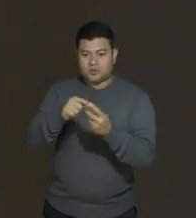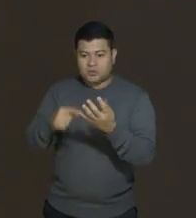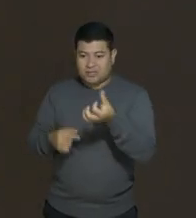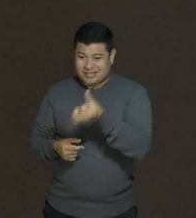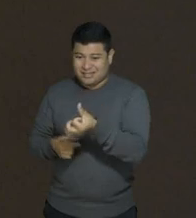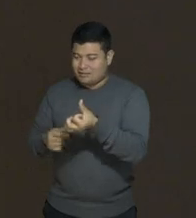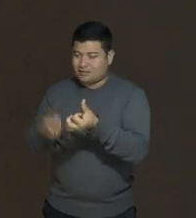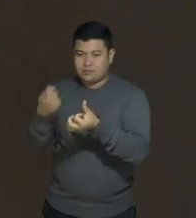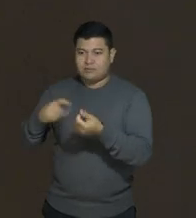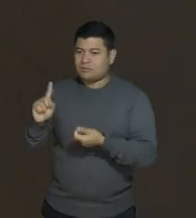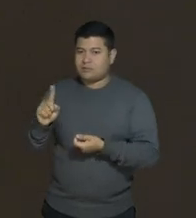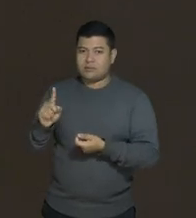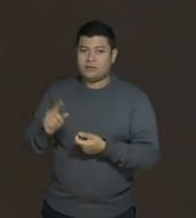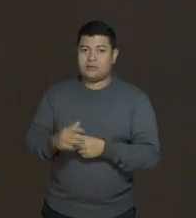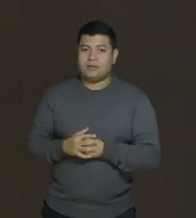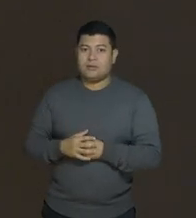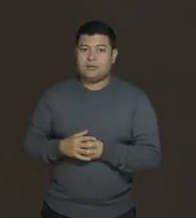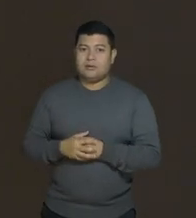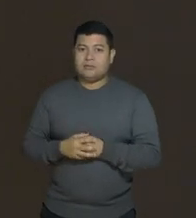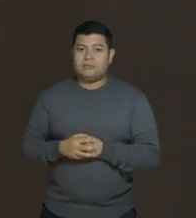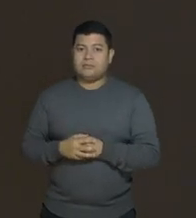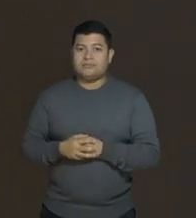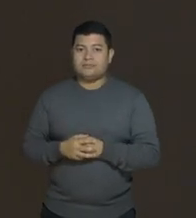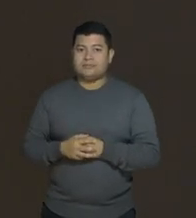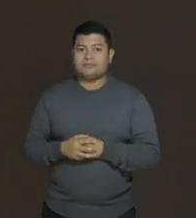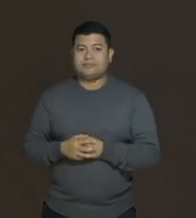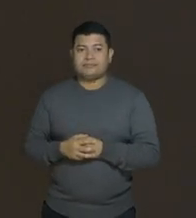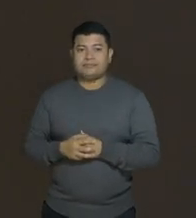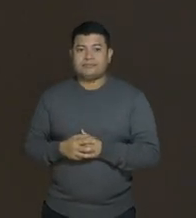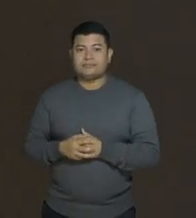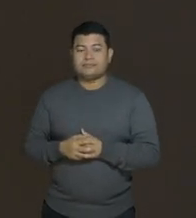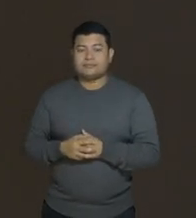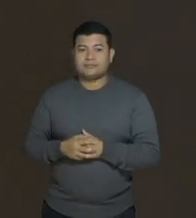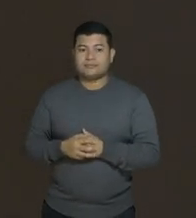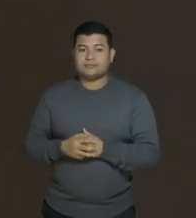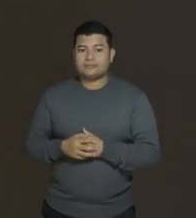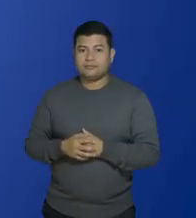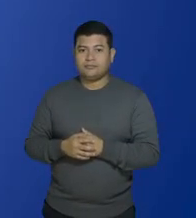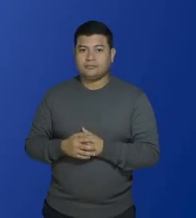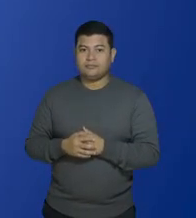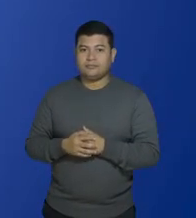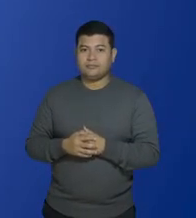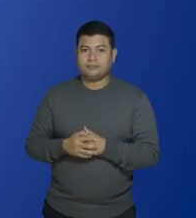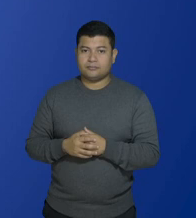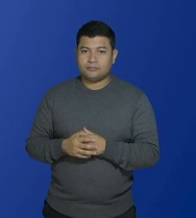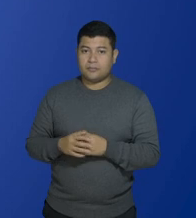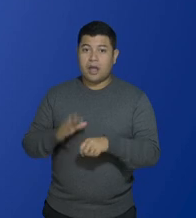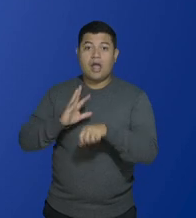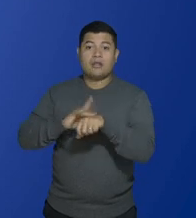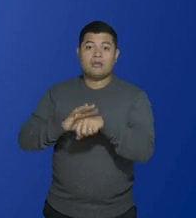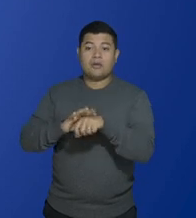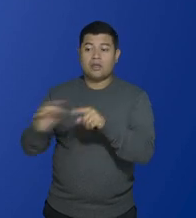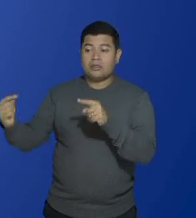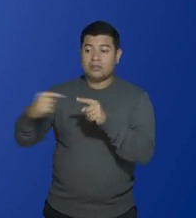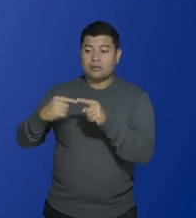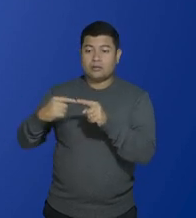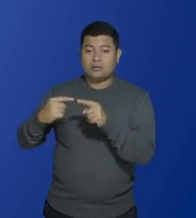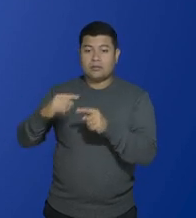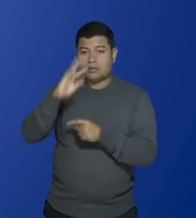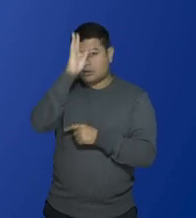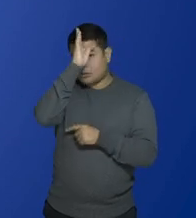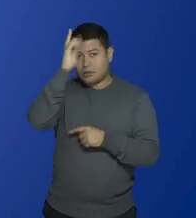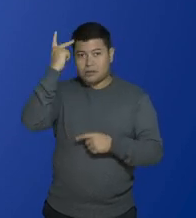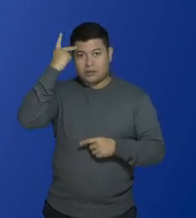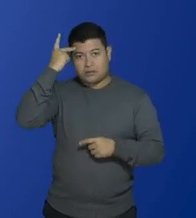Tá? Isso é só uma coisa burocrática. As comorbidades no TDAH. Então,